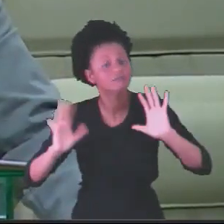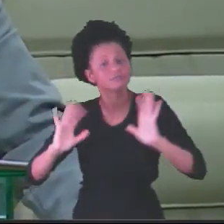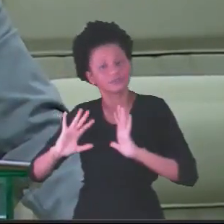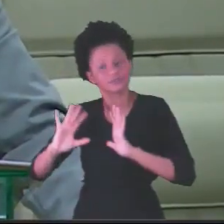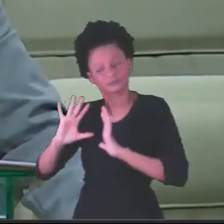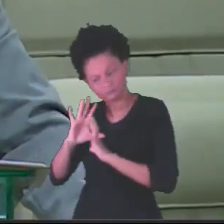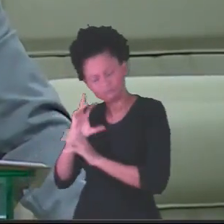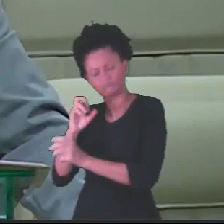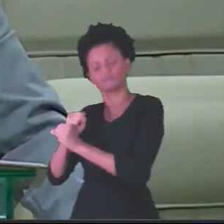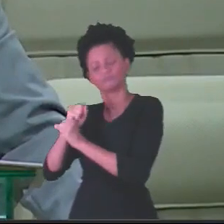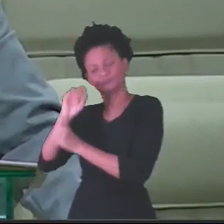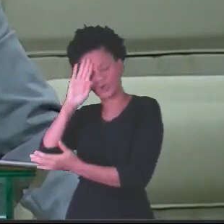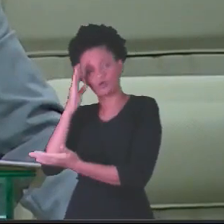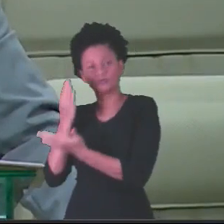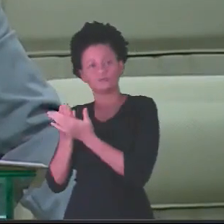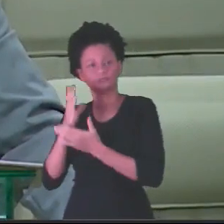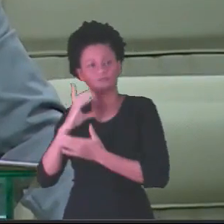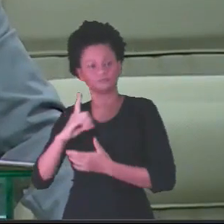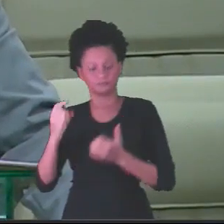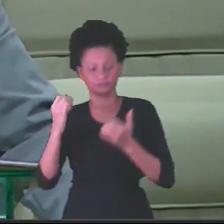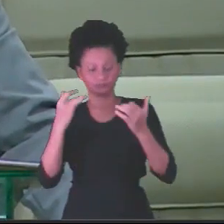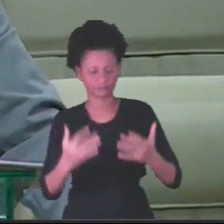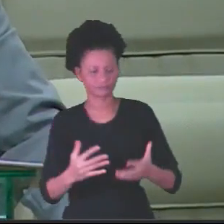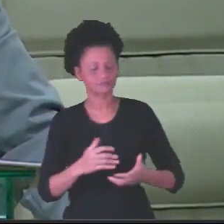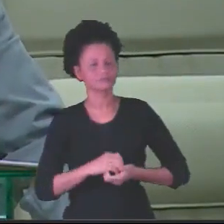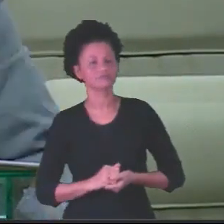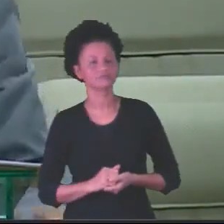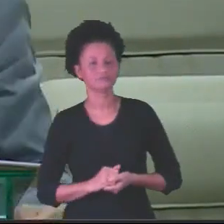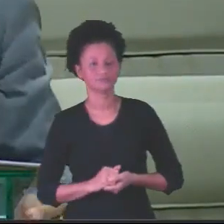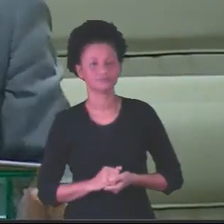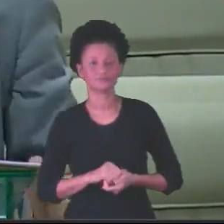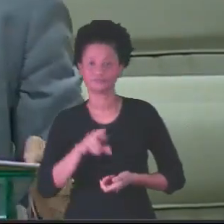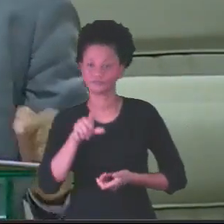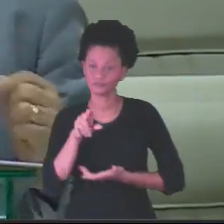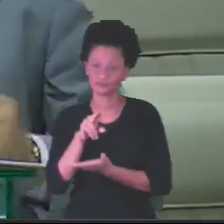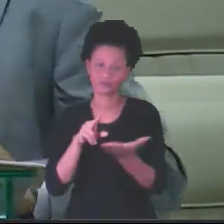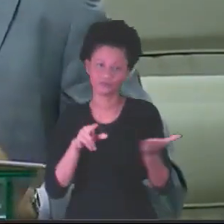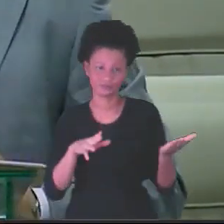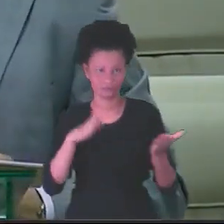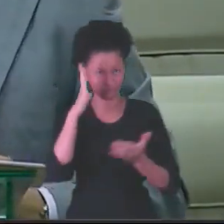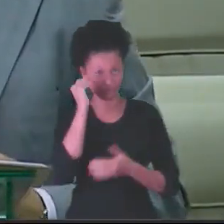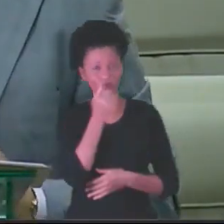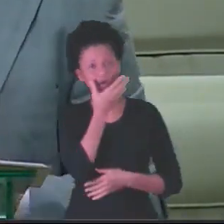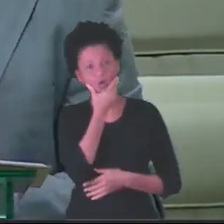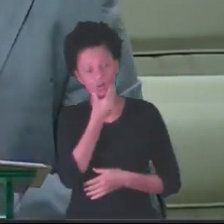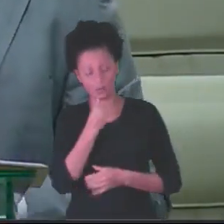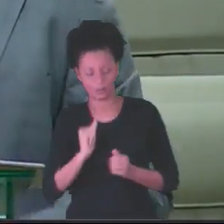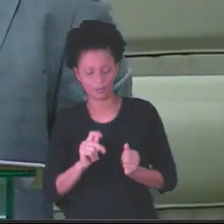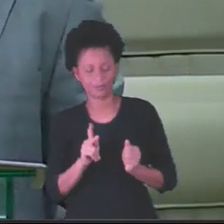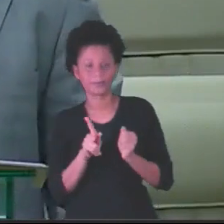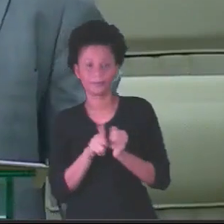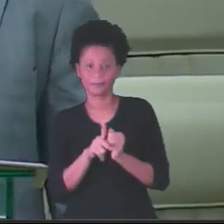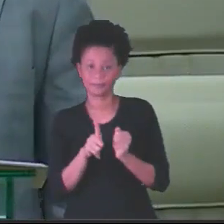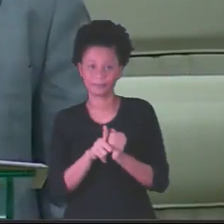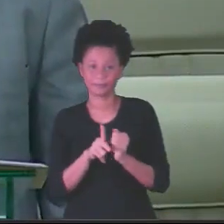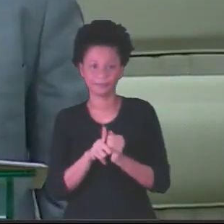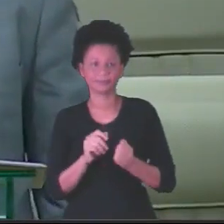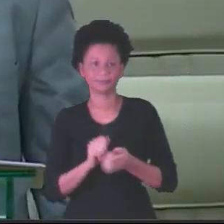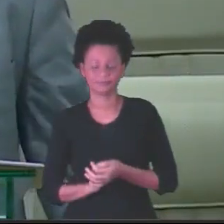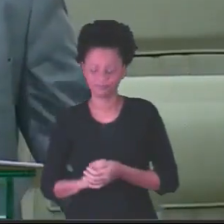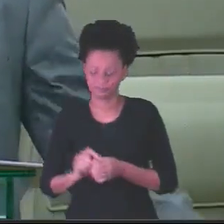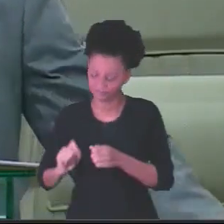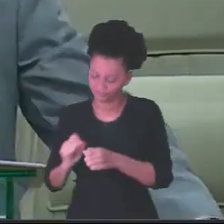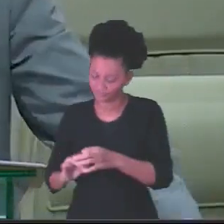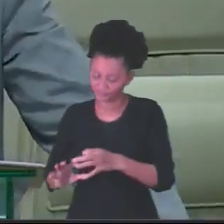aos filipenses se você não sabe que quando o pedro e ele